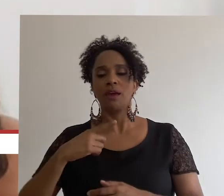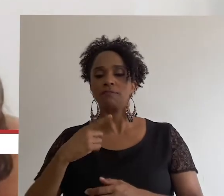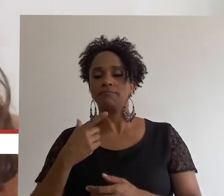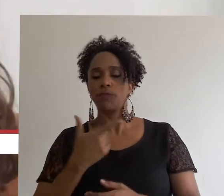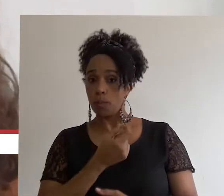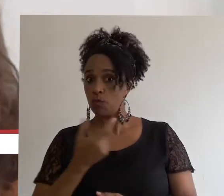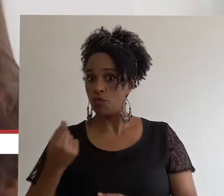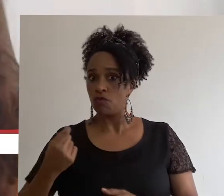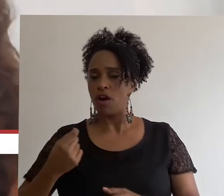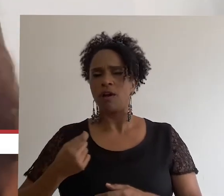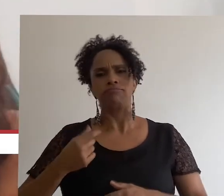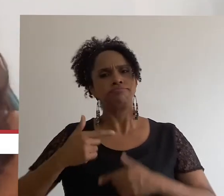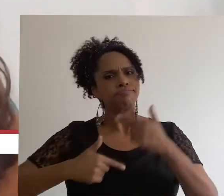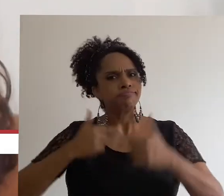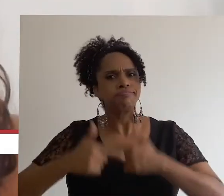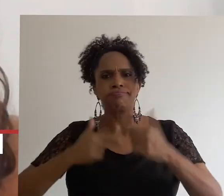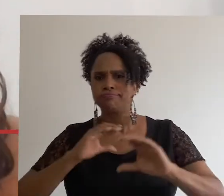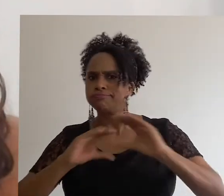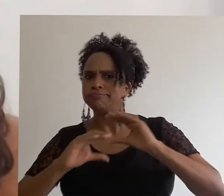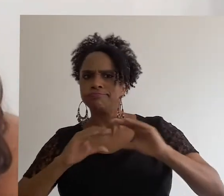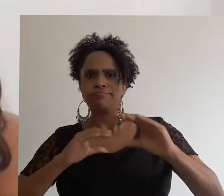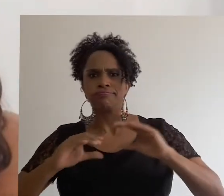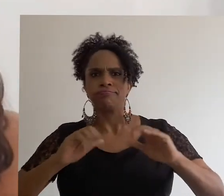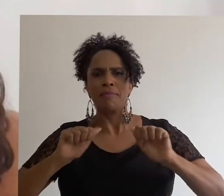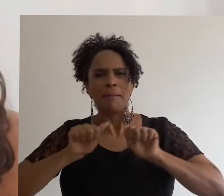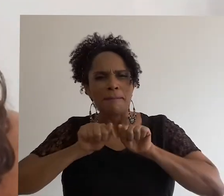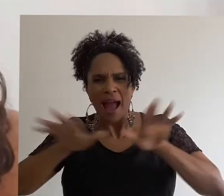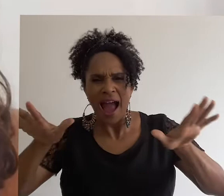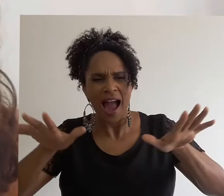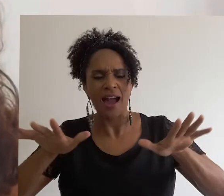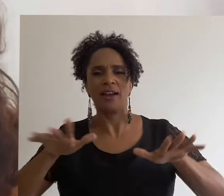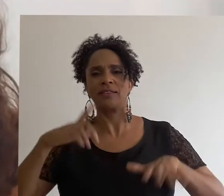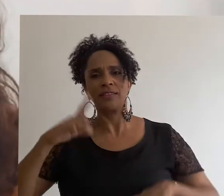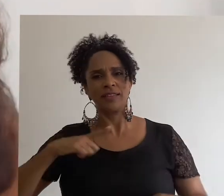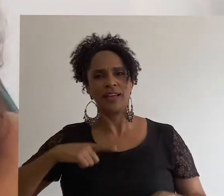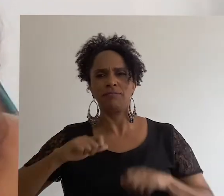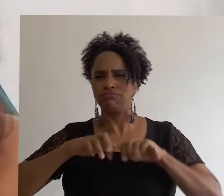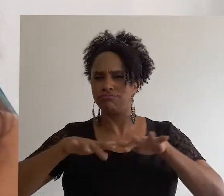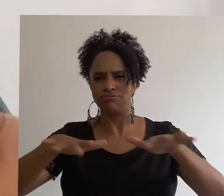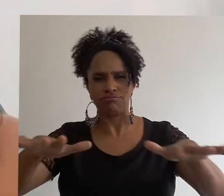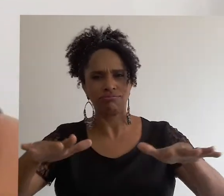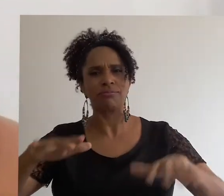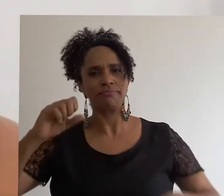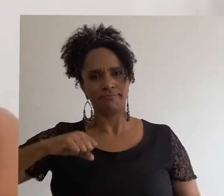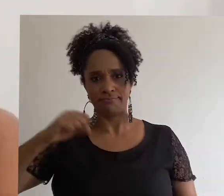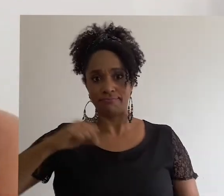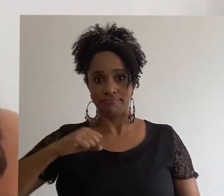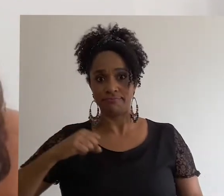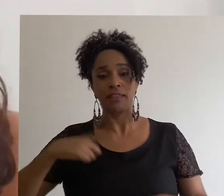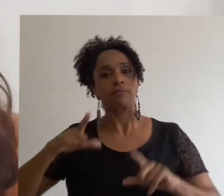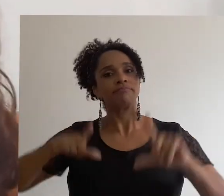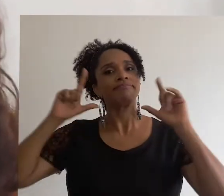ações no campo da comunicação institucional. A gente visou o fortalecimento da imagem